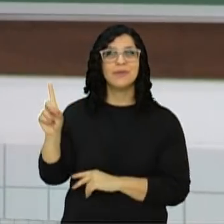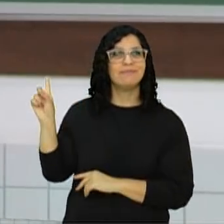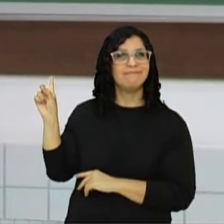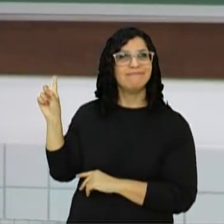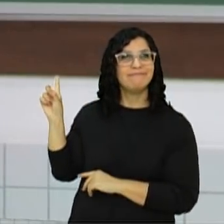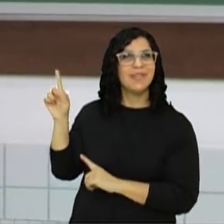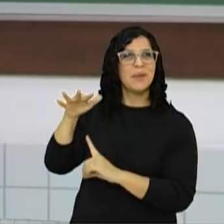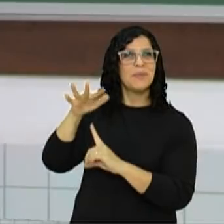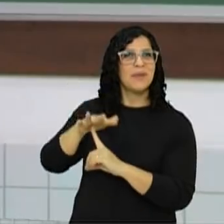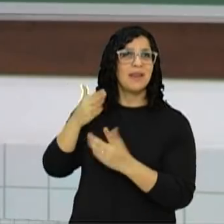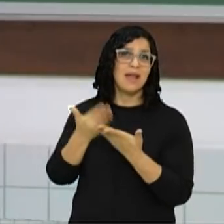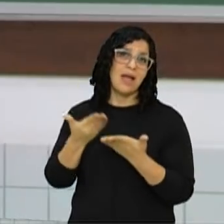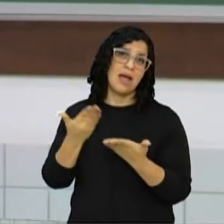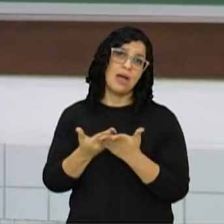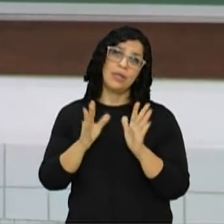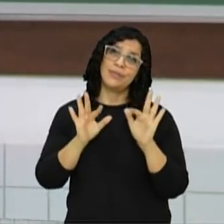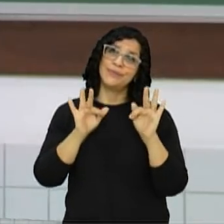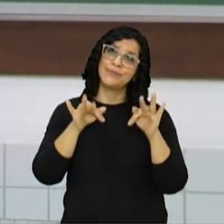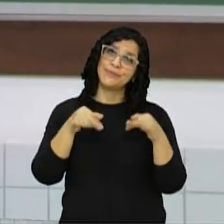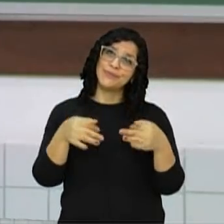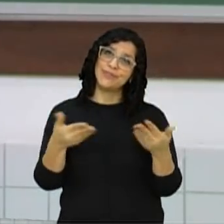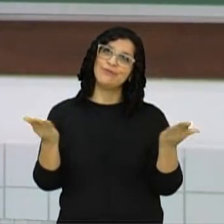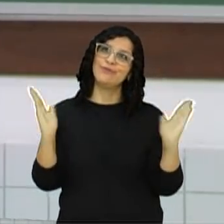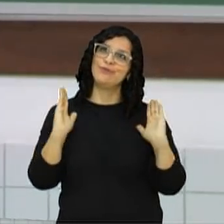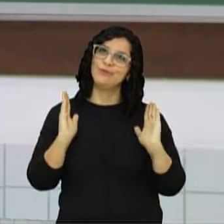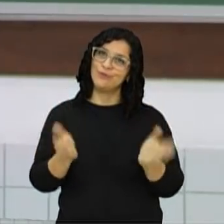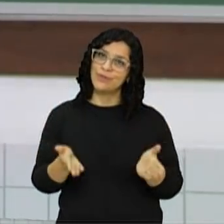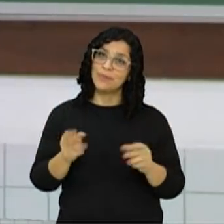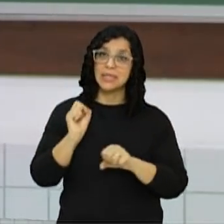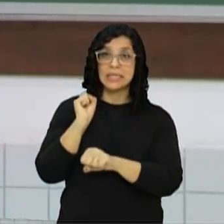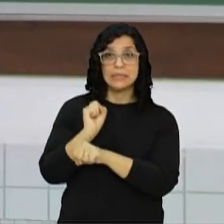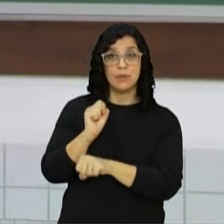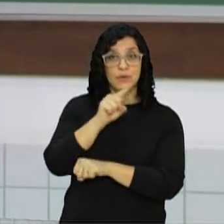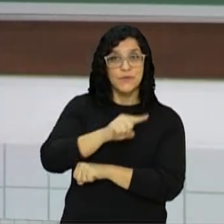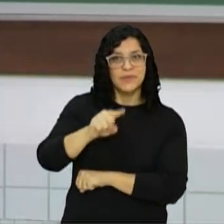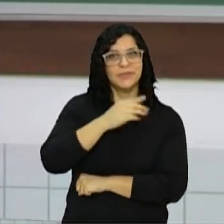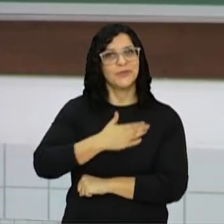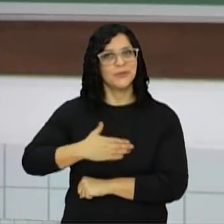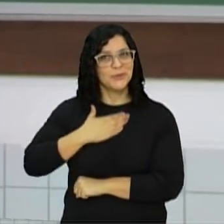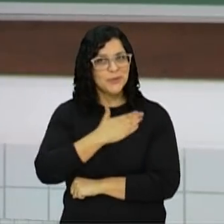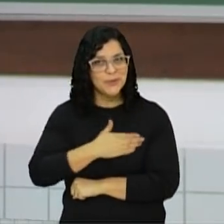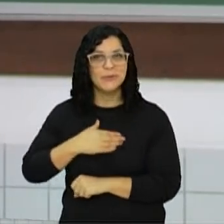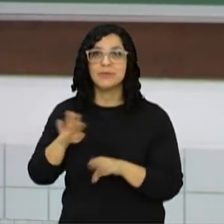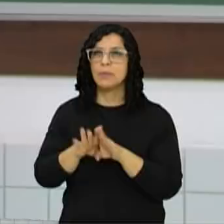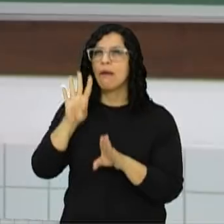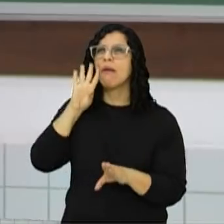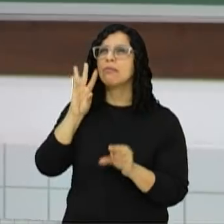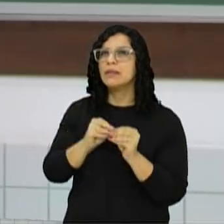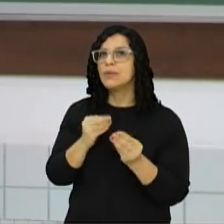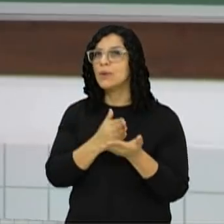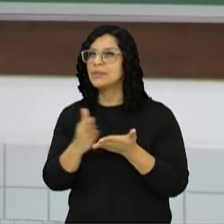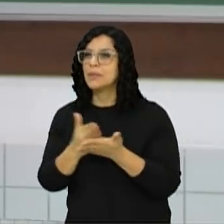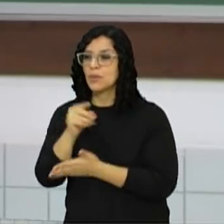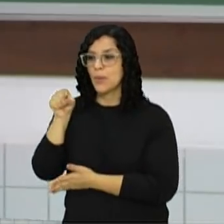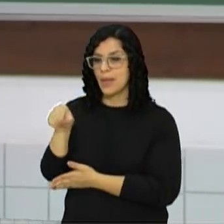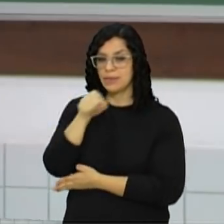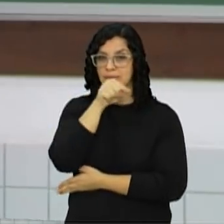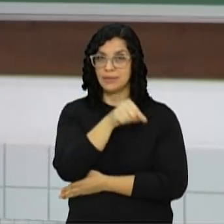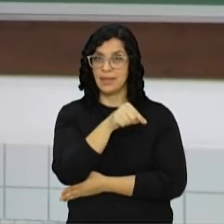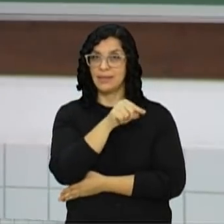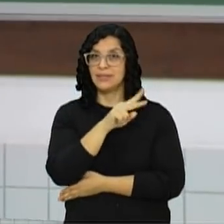Aula Paraná? Significa que a nossa aula encerrou. Espero que vocês tenham gostado, que tenham entendido a diferença entre uma